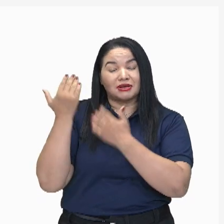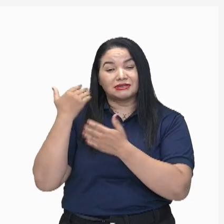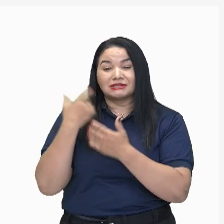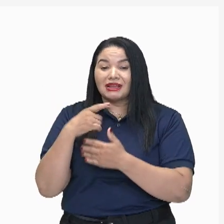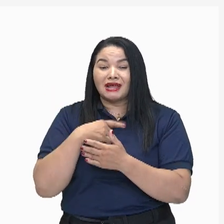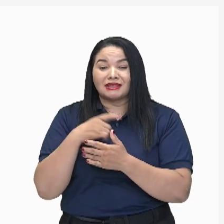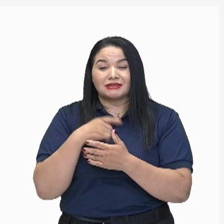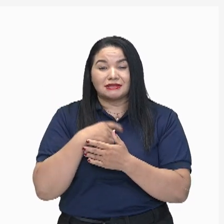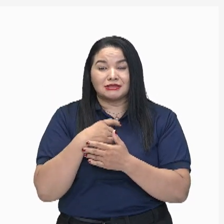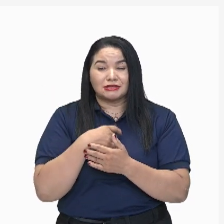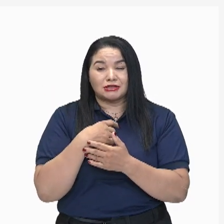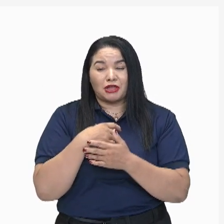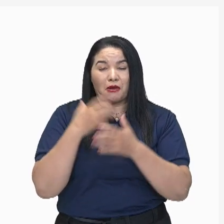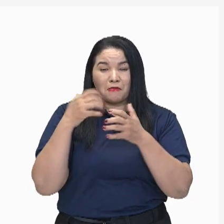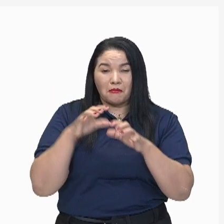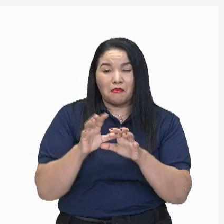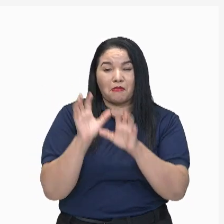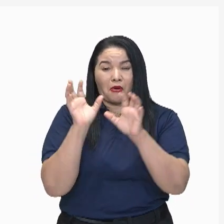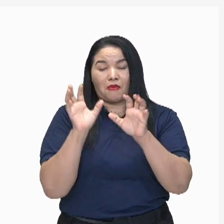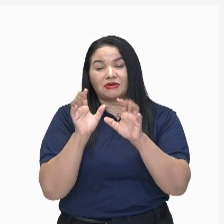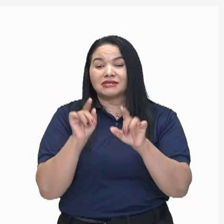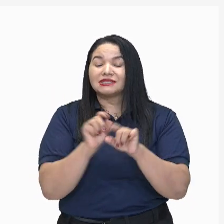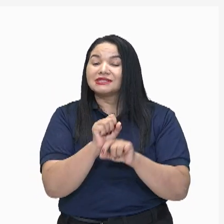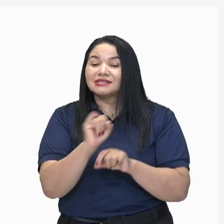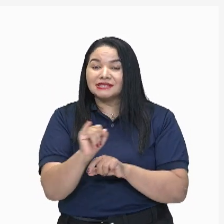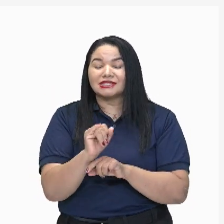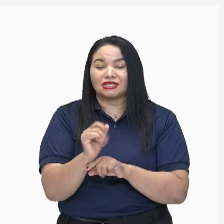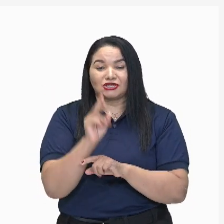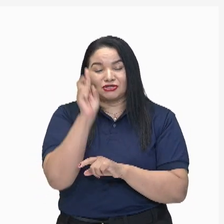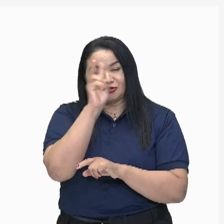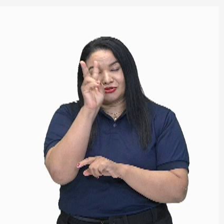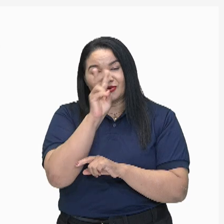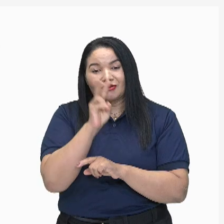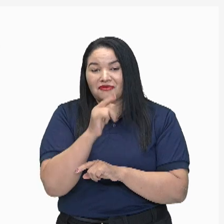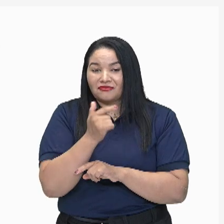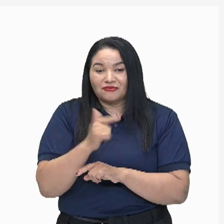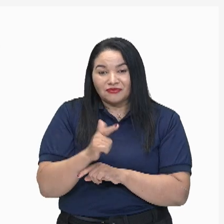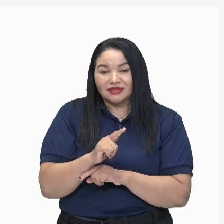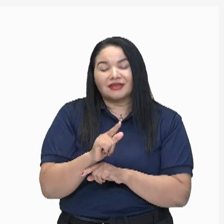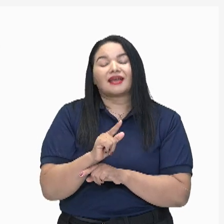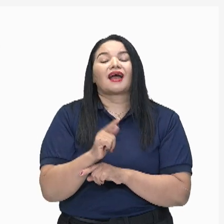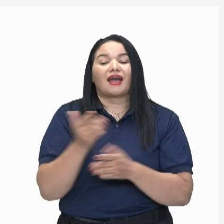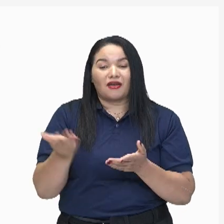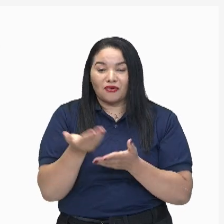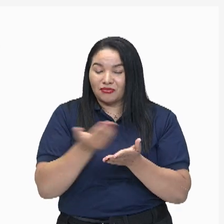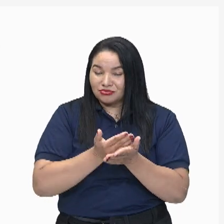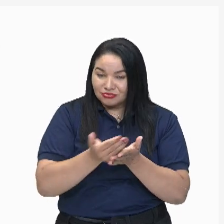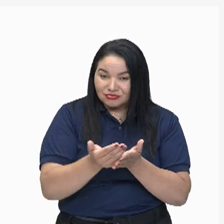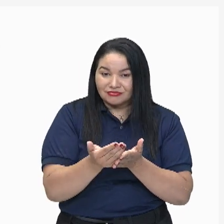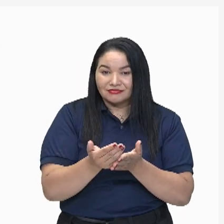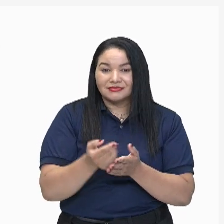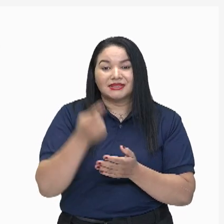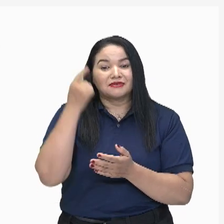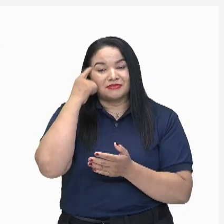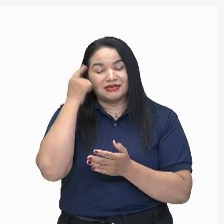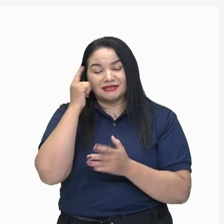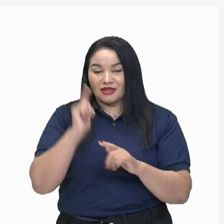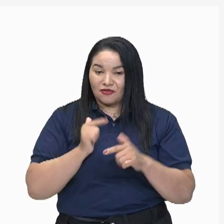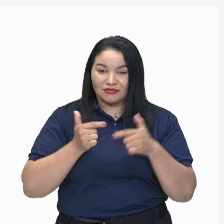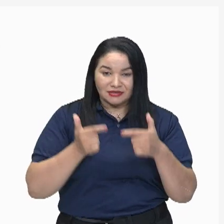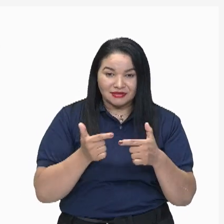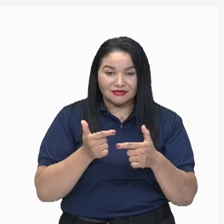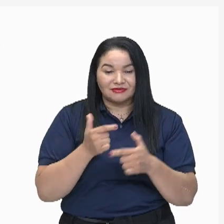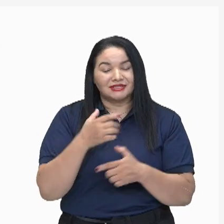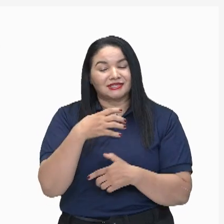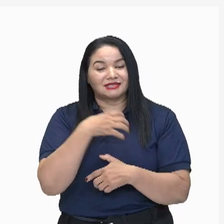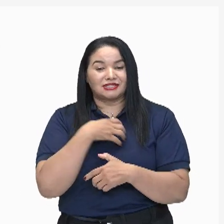apocalípticos, se esta história não existe, passará a existir. Pensar é um ato, sentir é